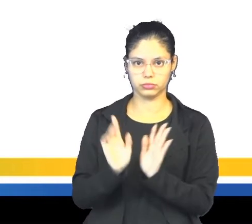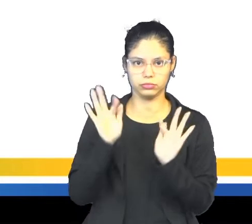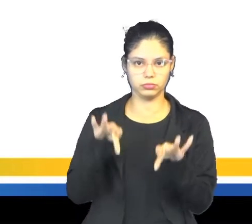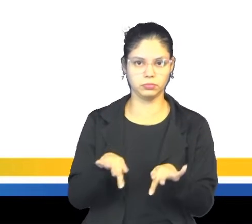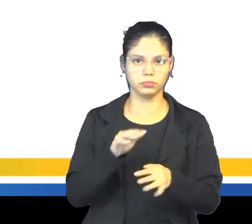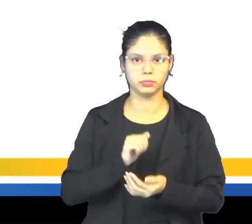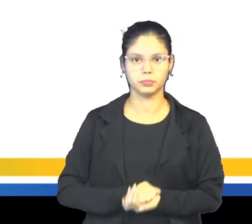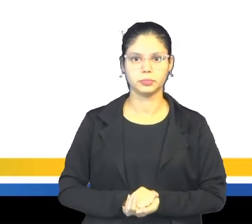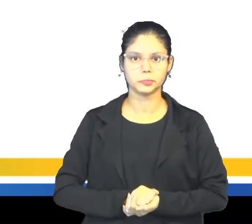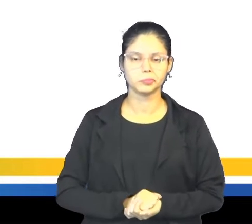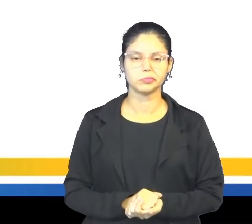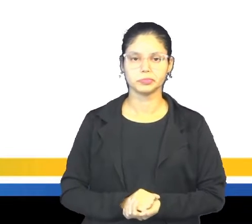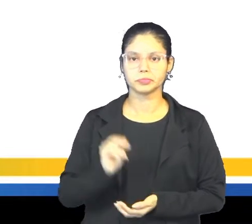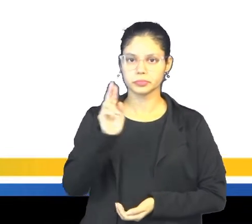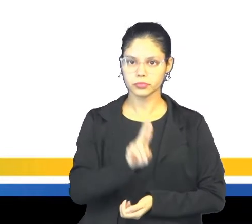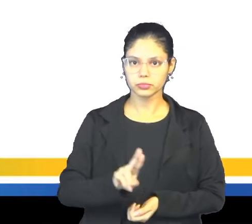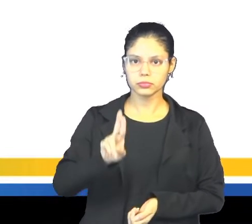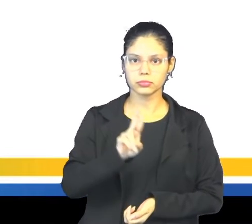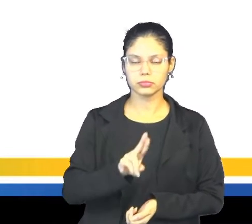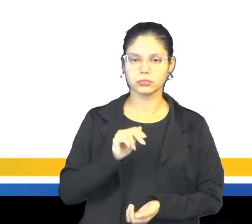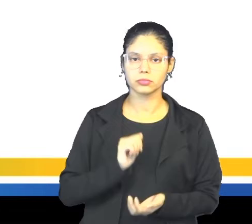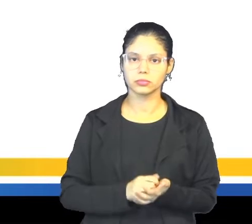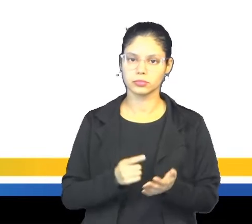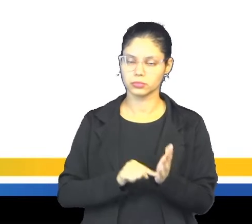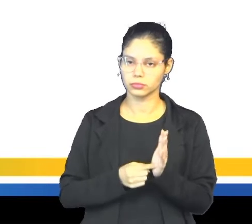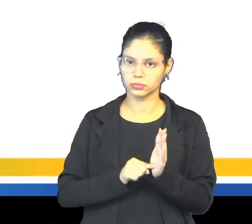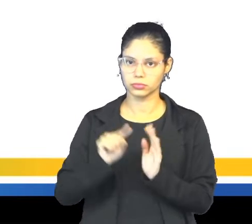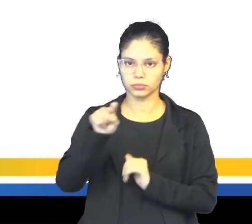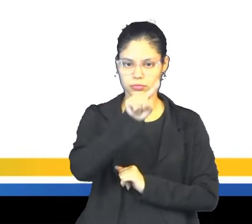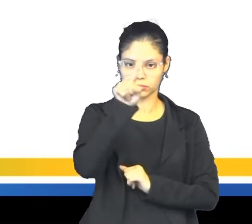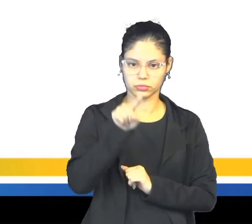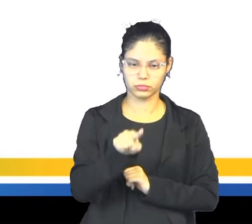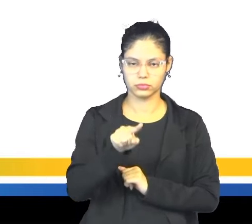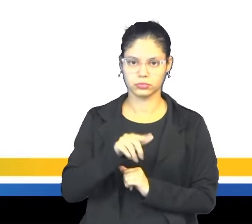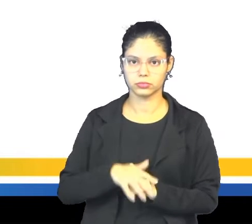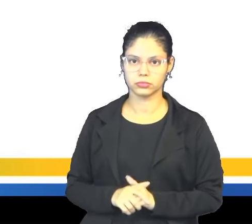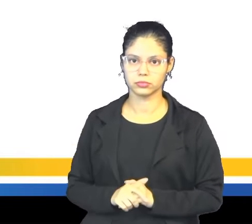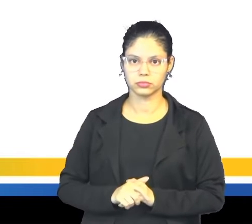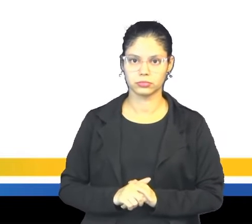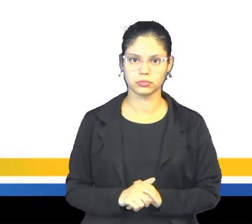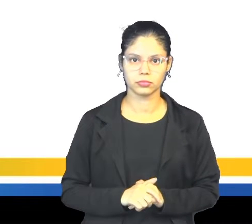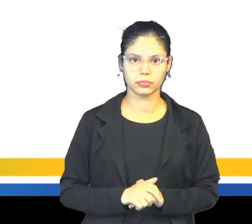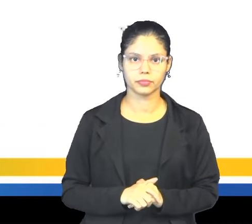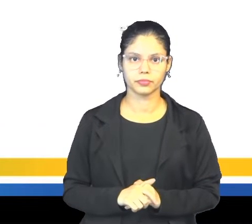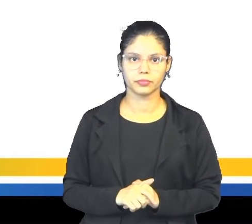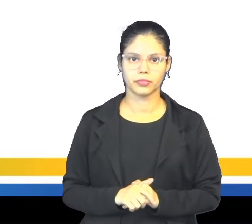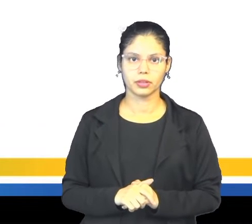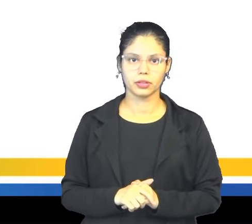essa pergunta, você vai utilizar o ponto de interrogação, ok?